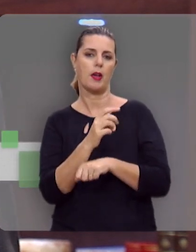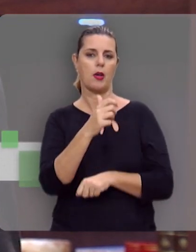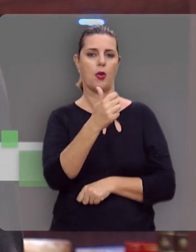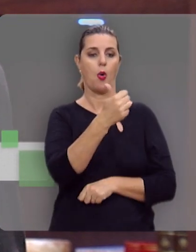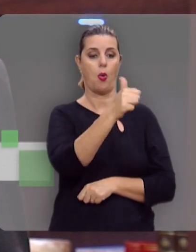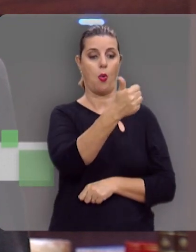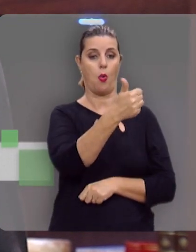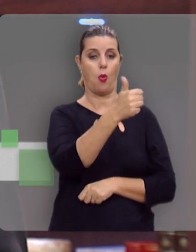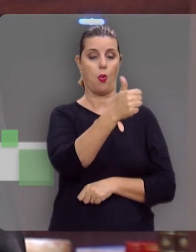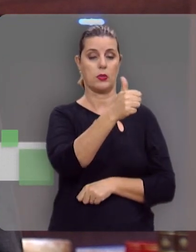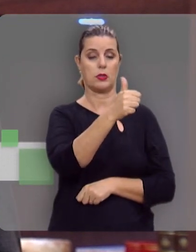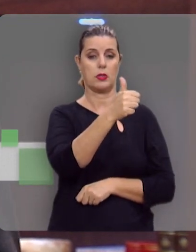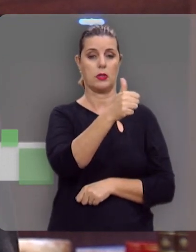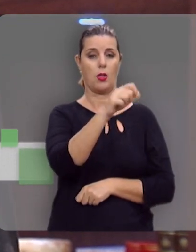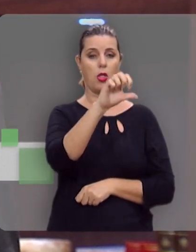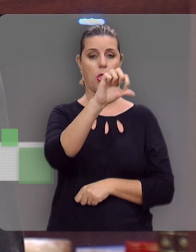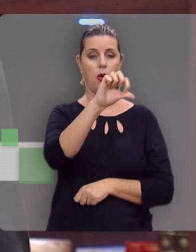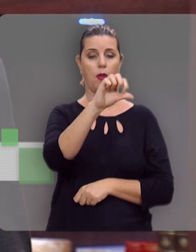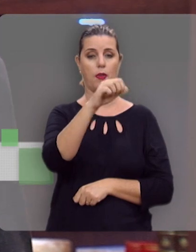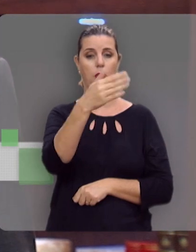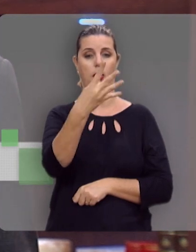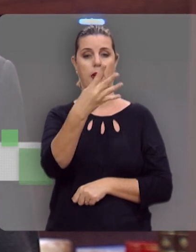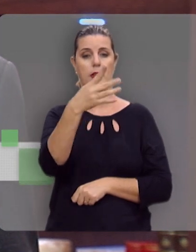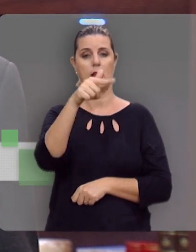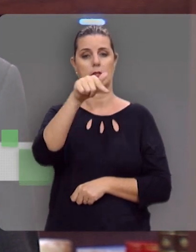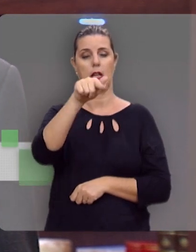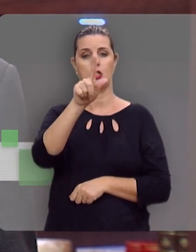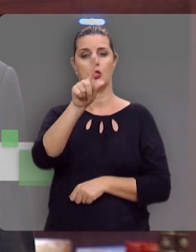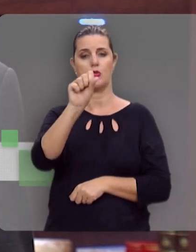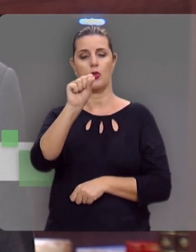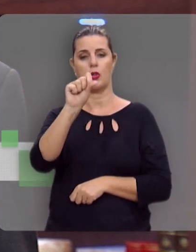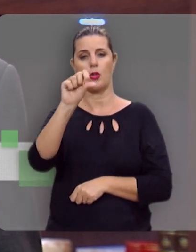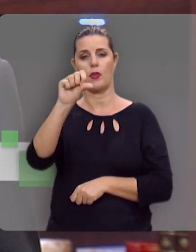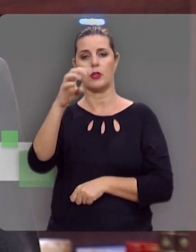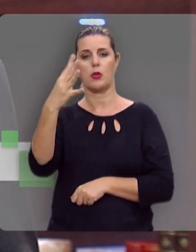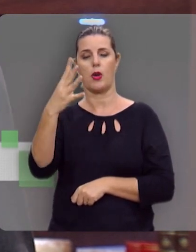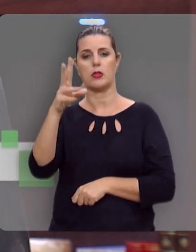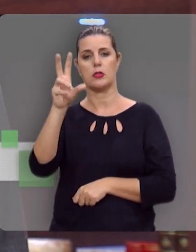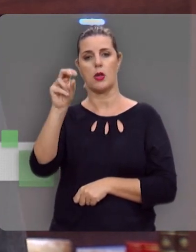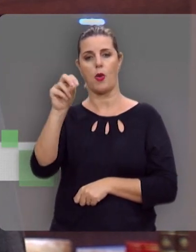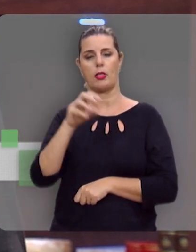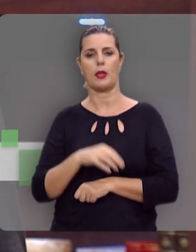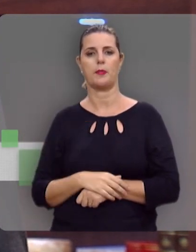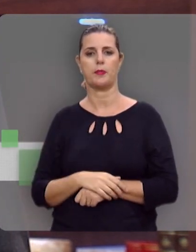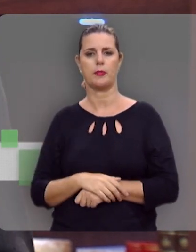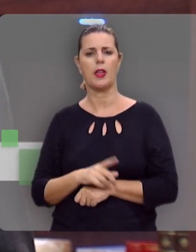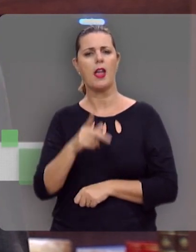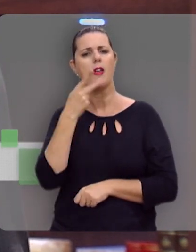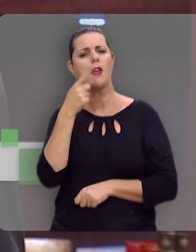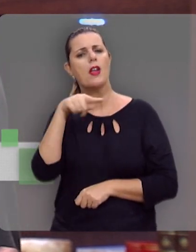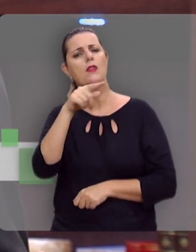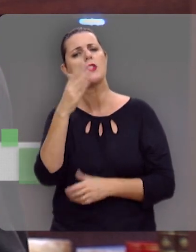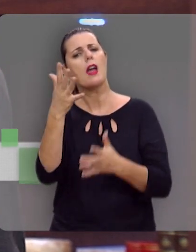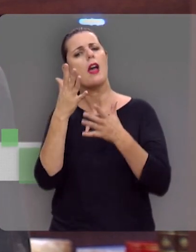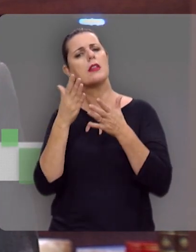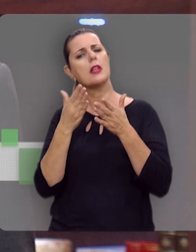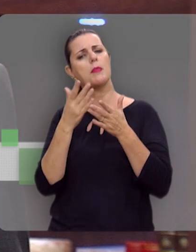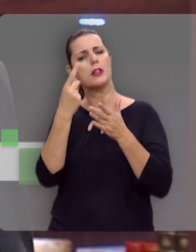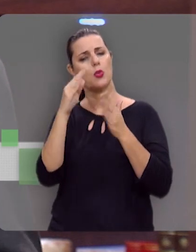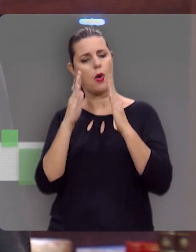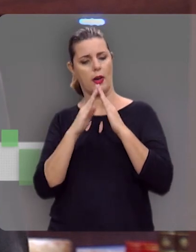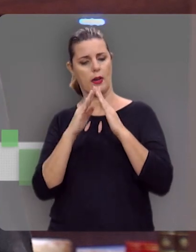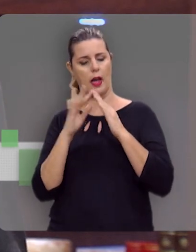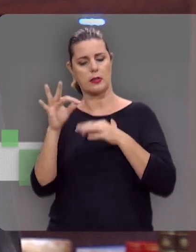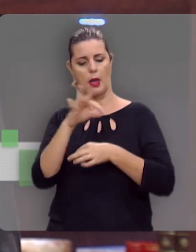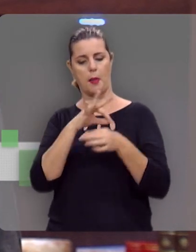o telefone é o código de área 11 9 47 18 94 50 e diga que você quer receber em